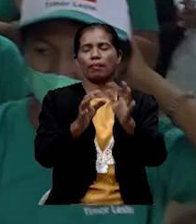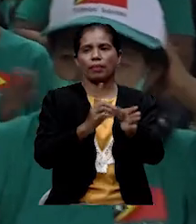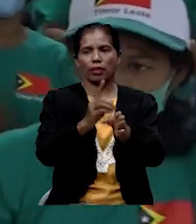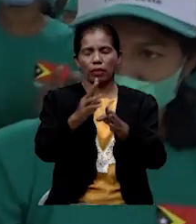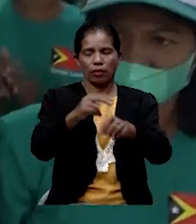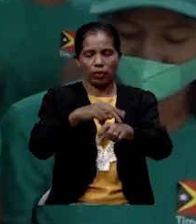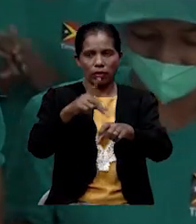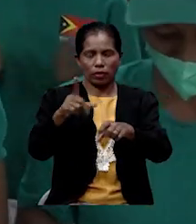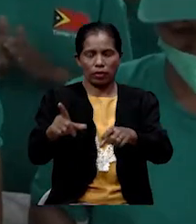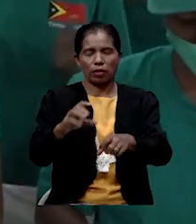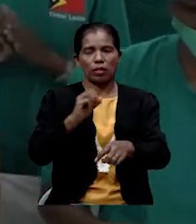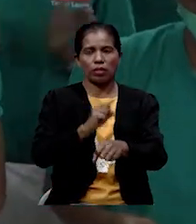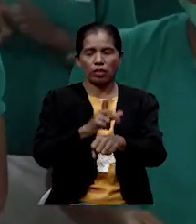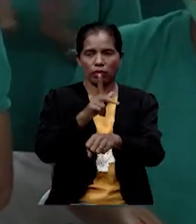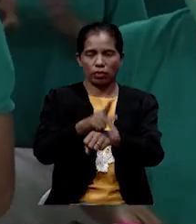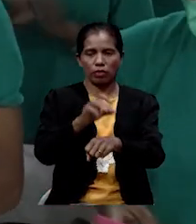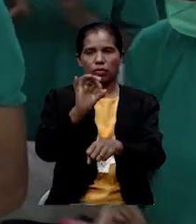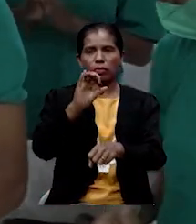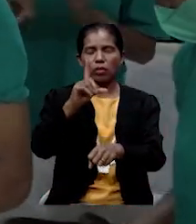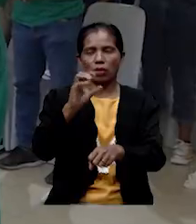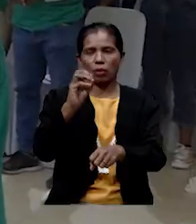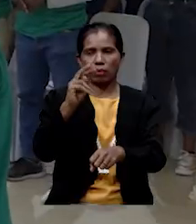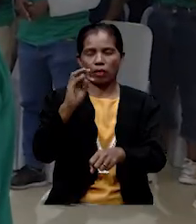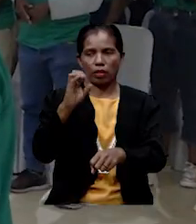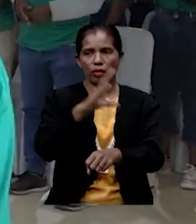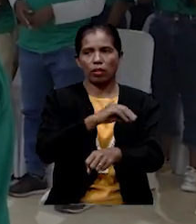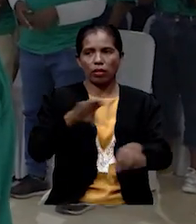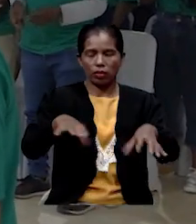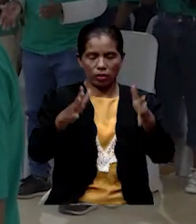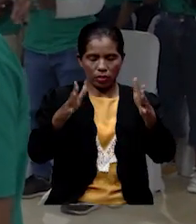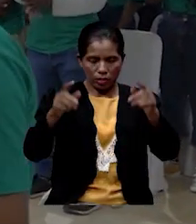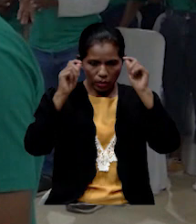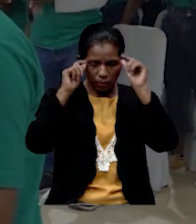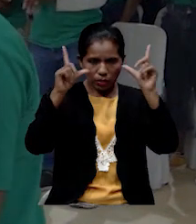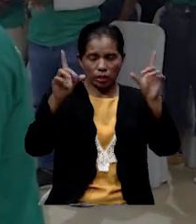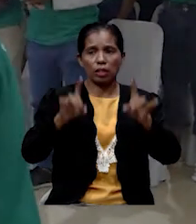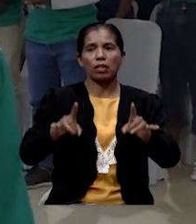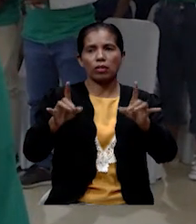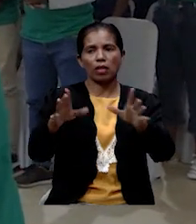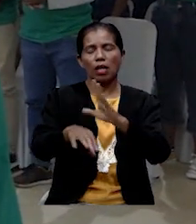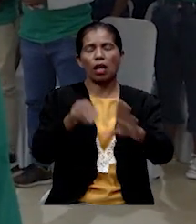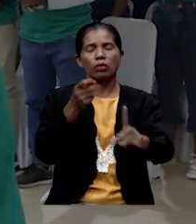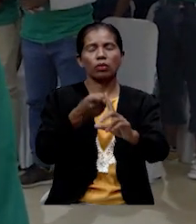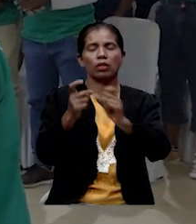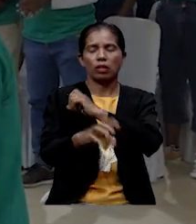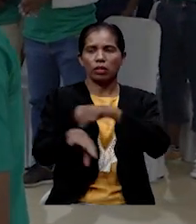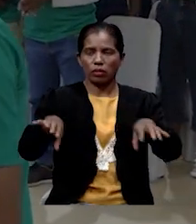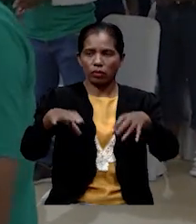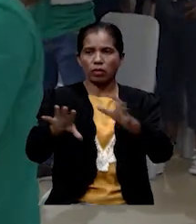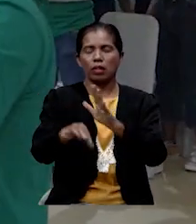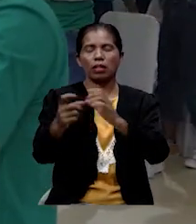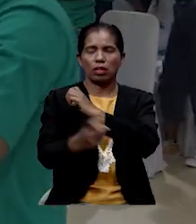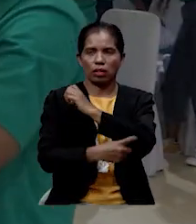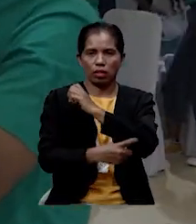Emprego Exterior Sefope, Filomeno Soares Ateten, trabalhador Timor-Wanzira e Austrália nebe makhalai sai husi sistema, se reta em